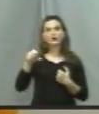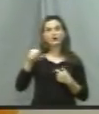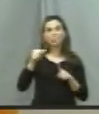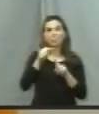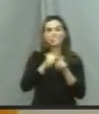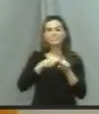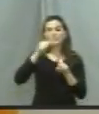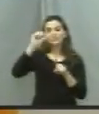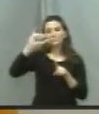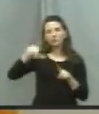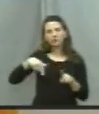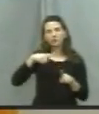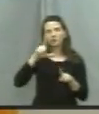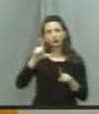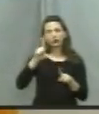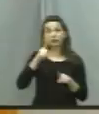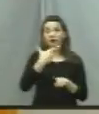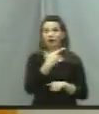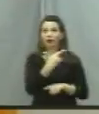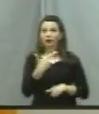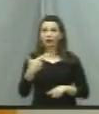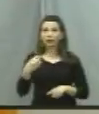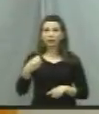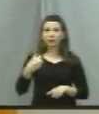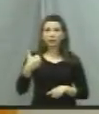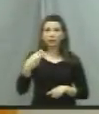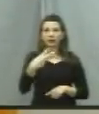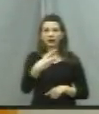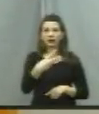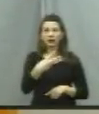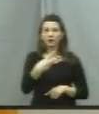29/7/2013, feito pelo IBGE,